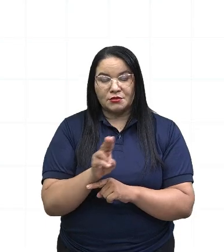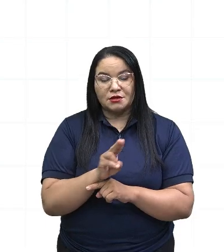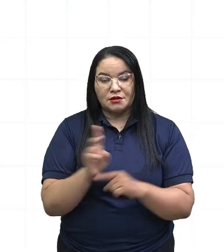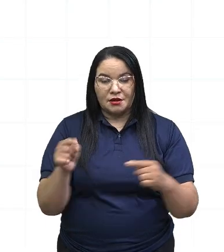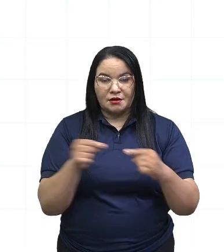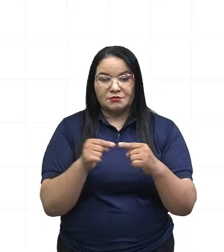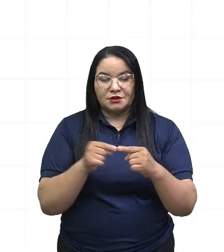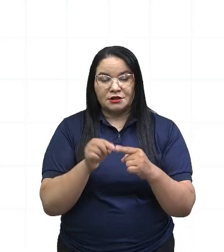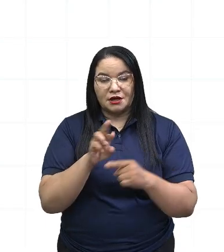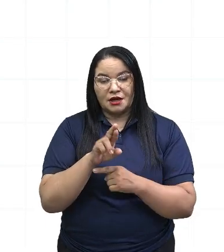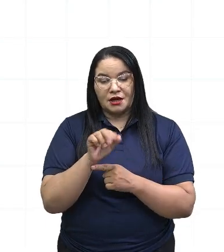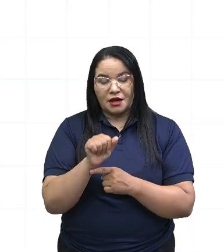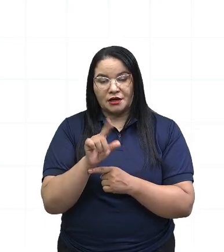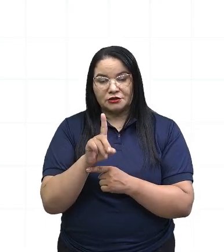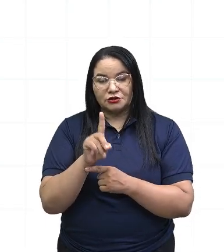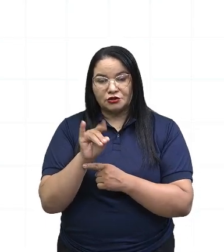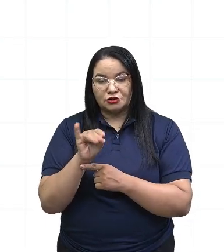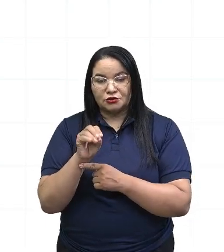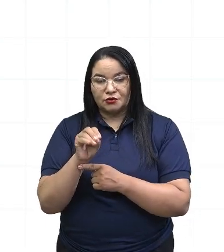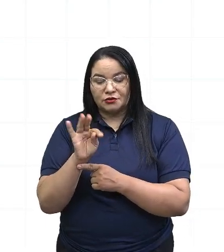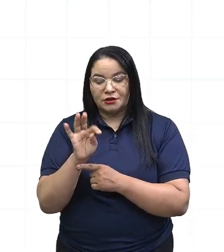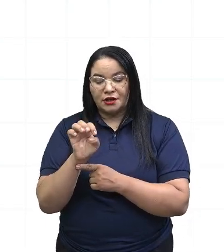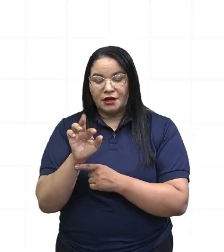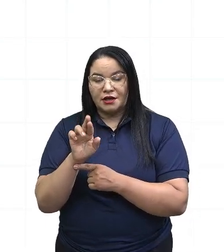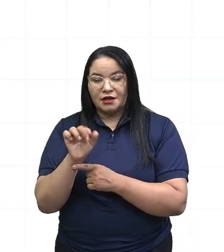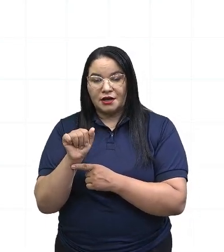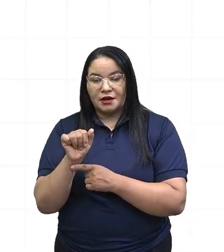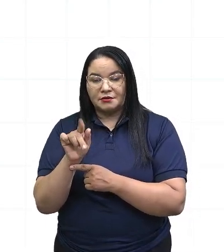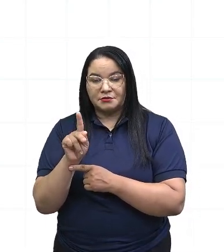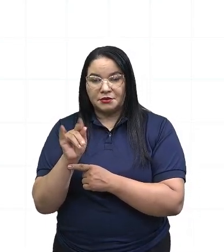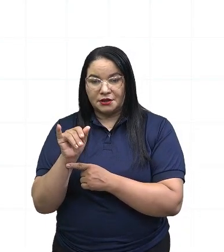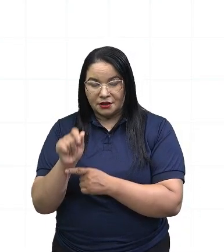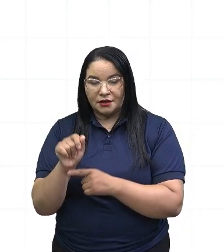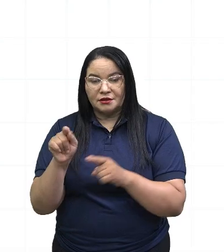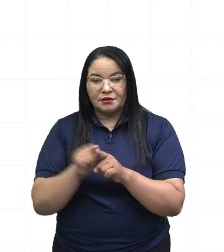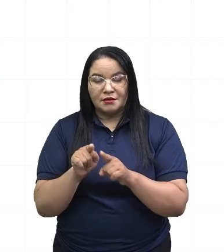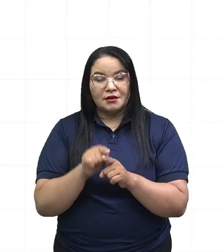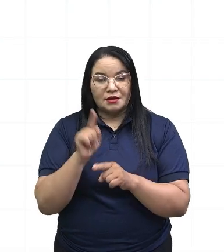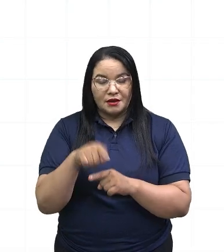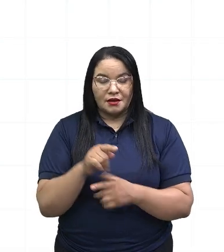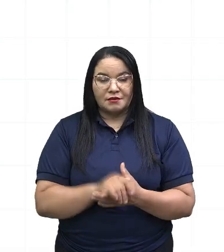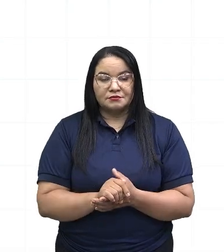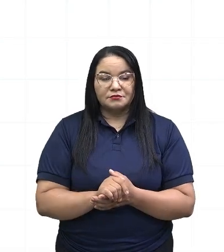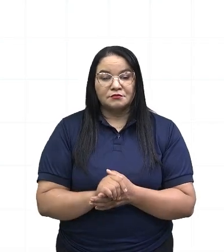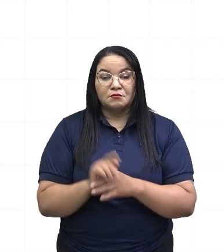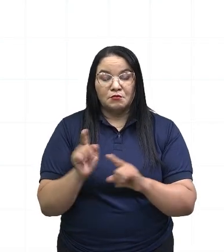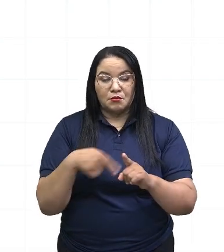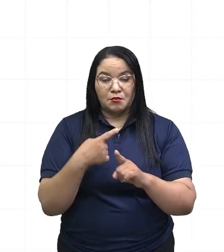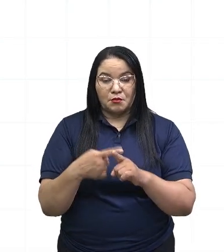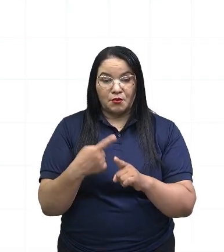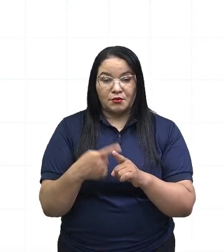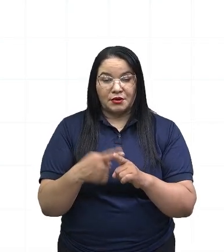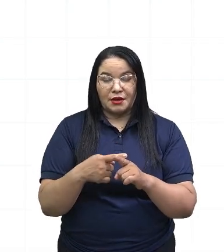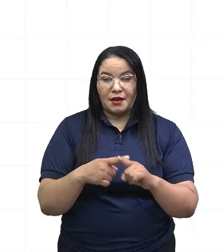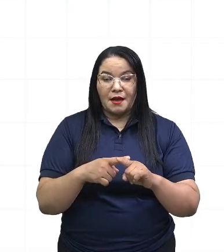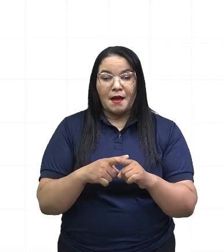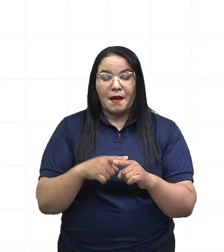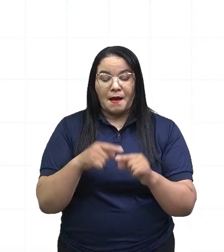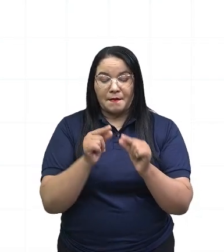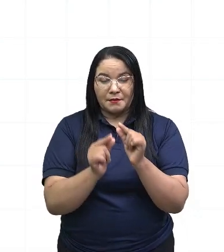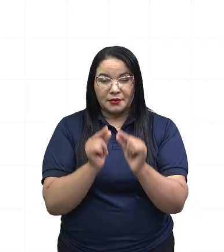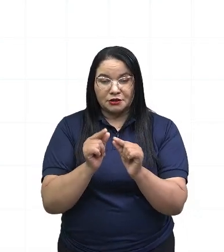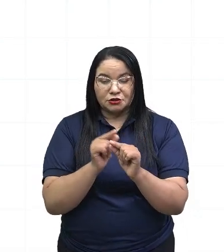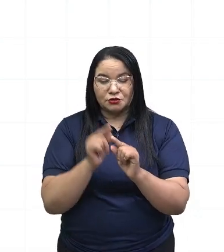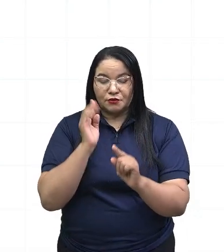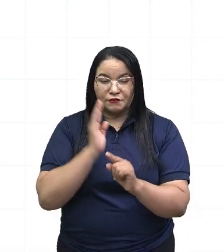de um elemento radioativo, que é o rádio, e aí ele age, né? Essa emissão dessas partículas, ela age diretamente no